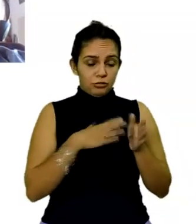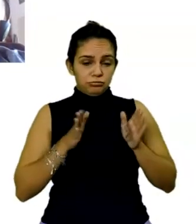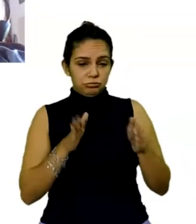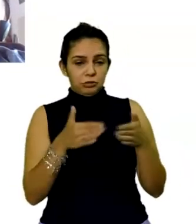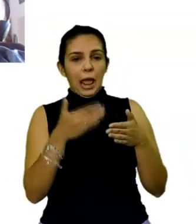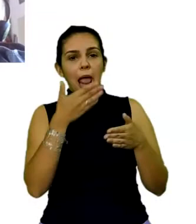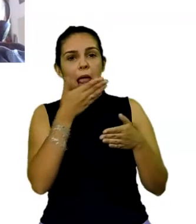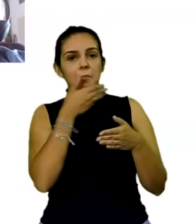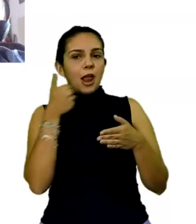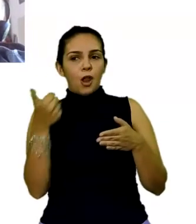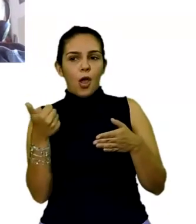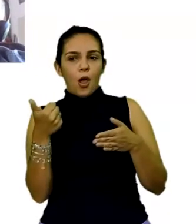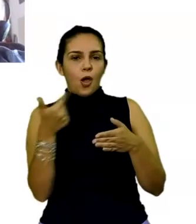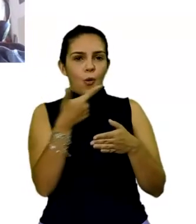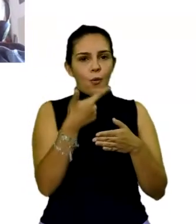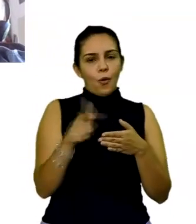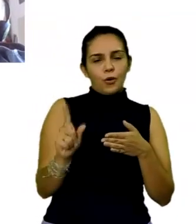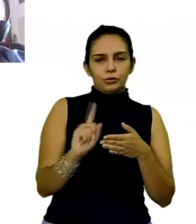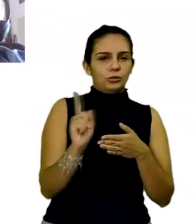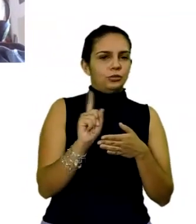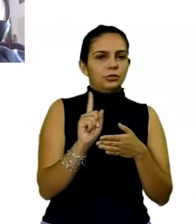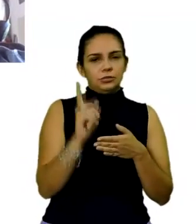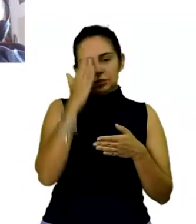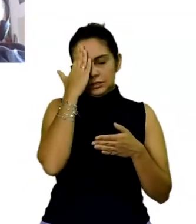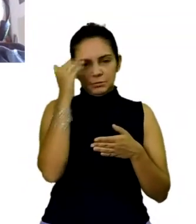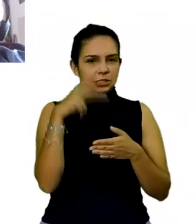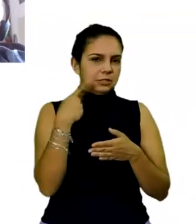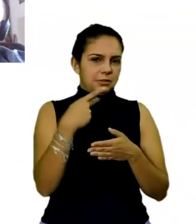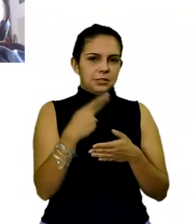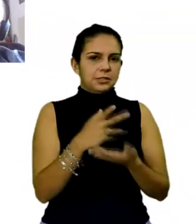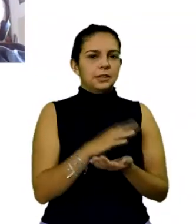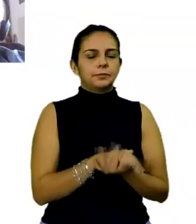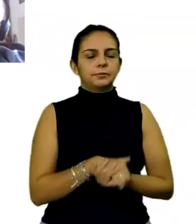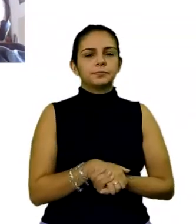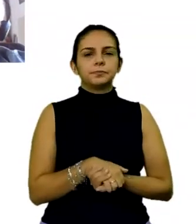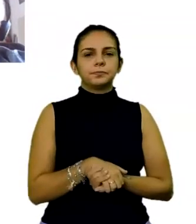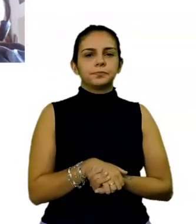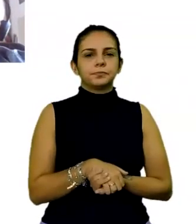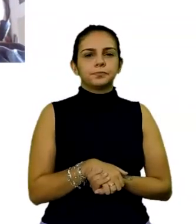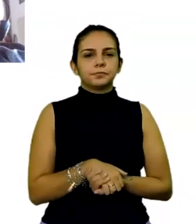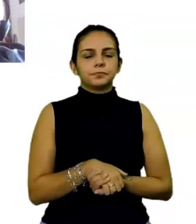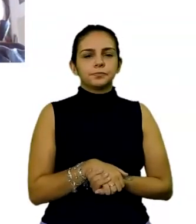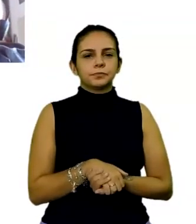é melhor do que o outro, também não saberia dizer.